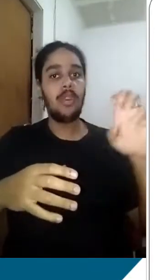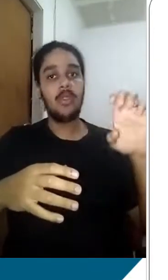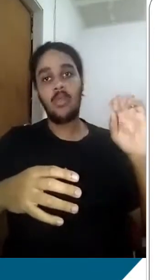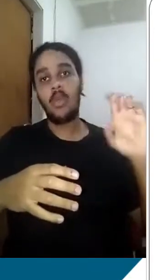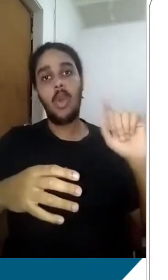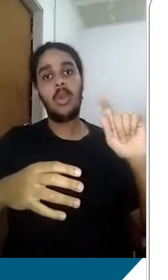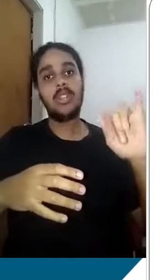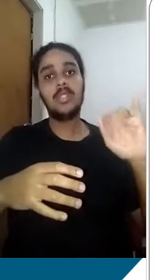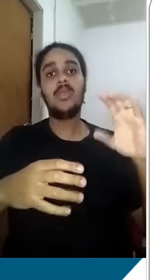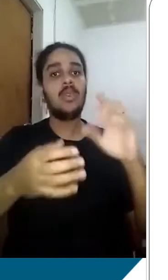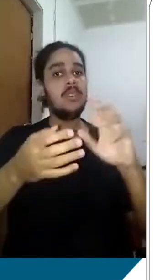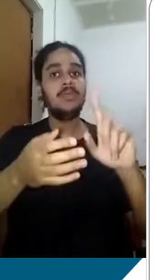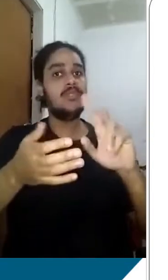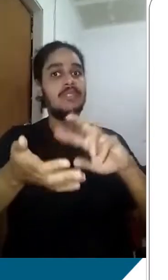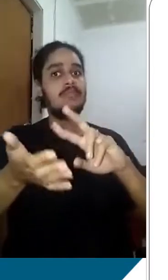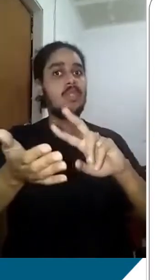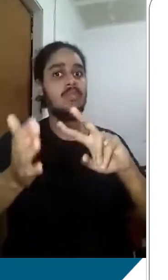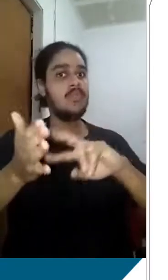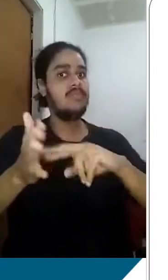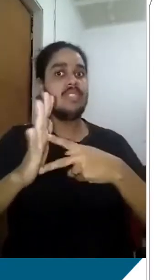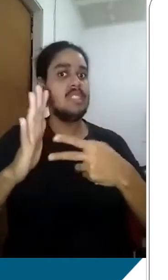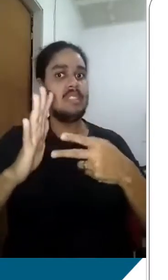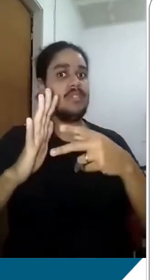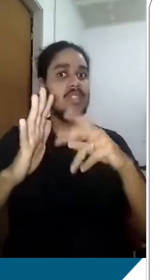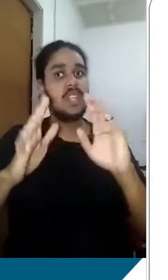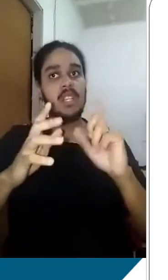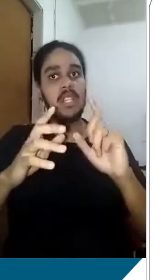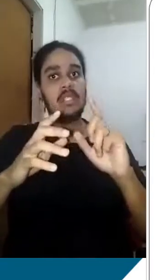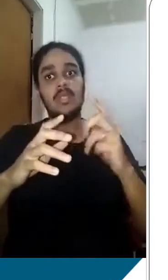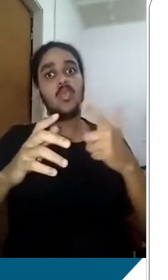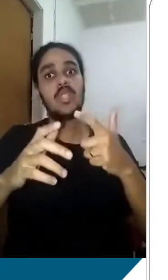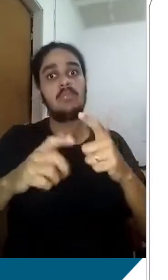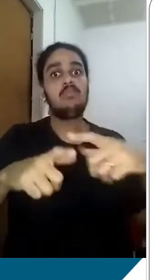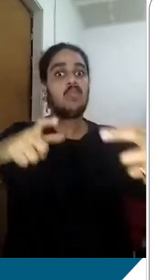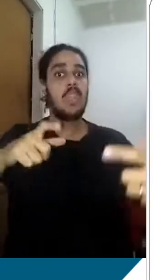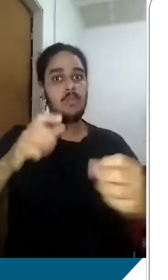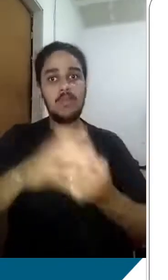essa correlação entre a biodiversidade existente e